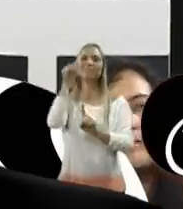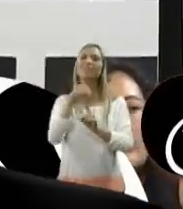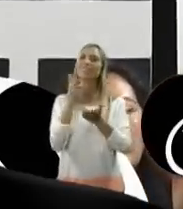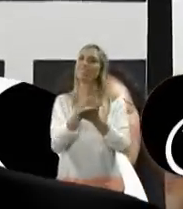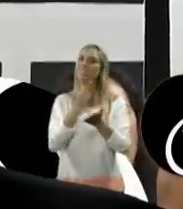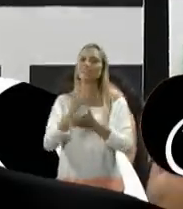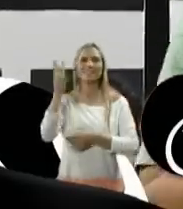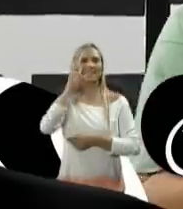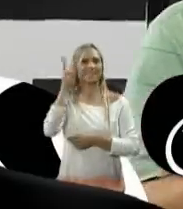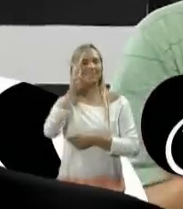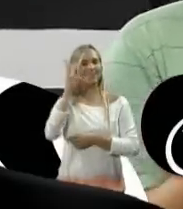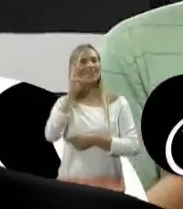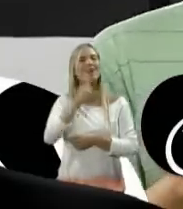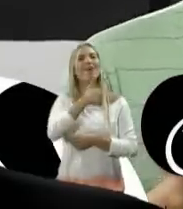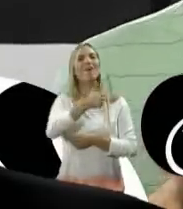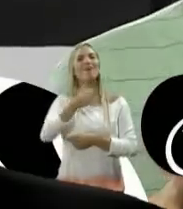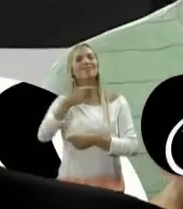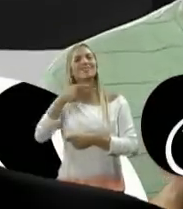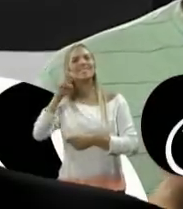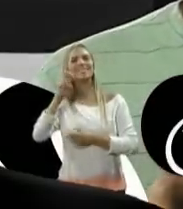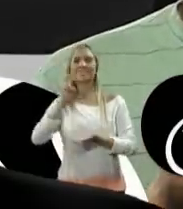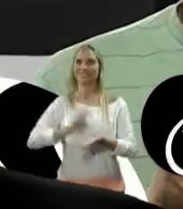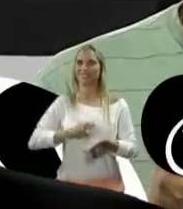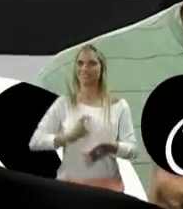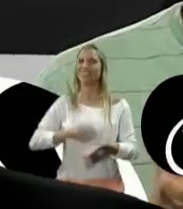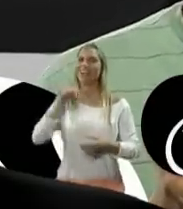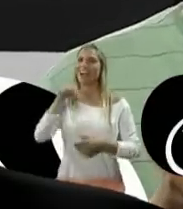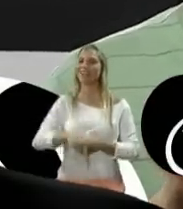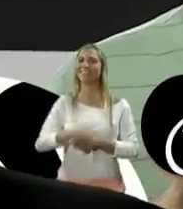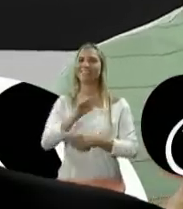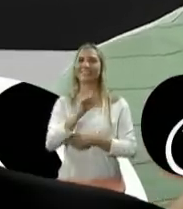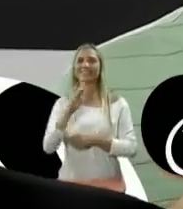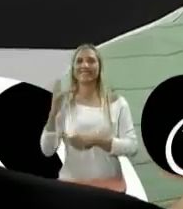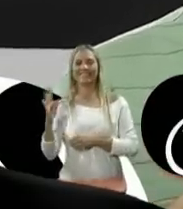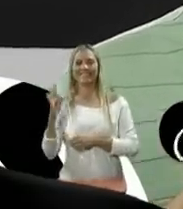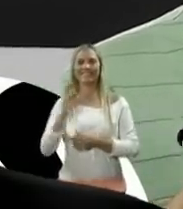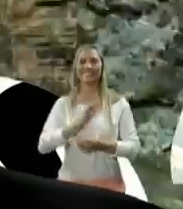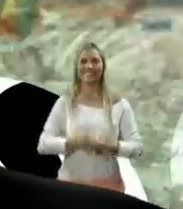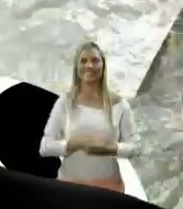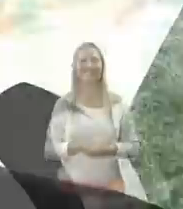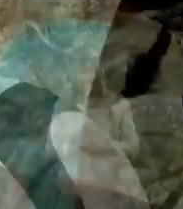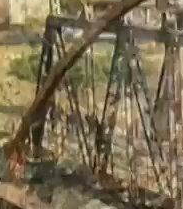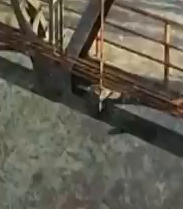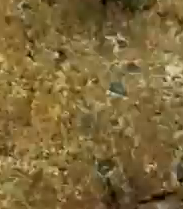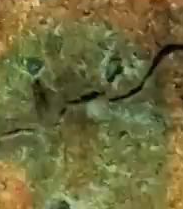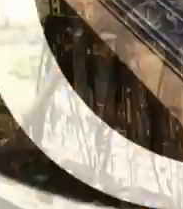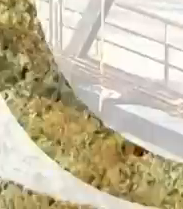todas as terças-feiras, às 11h25 da manhã, aqui na TV Alterosa.